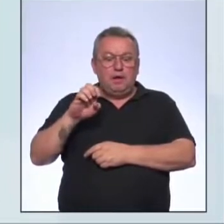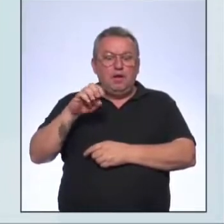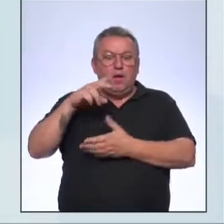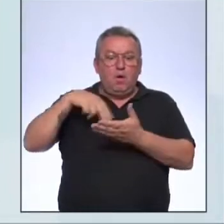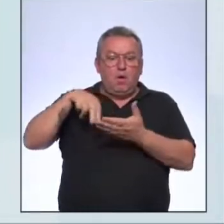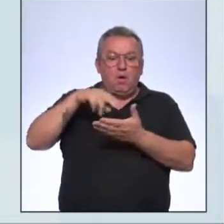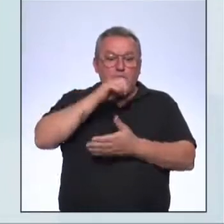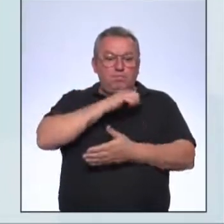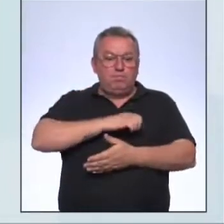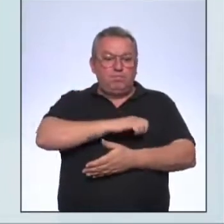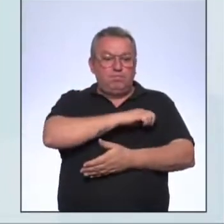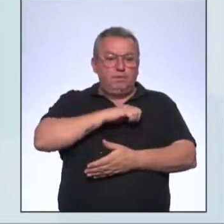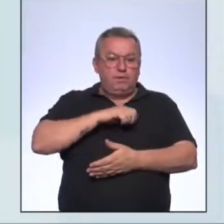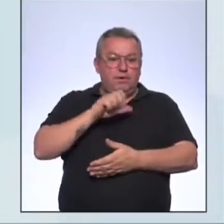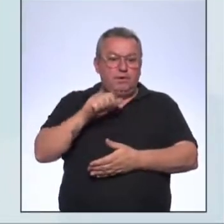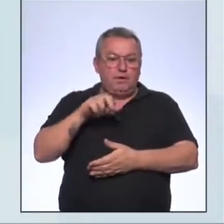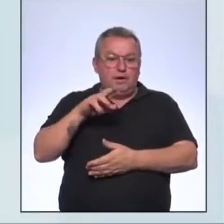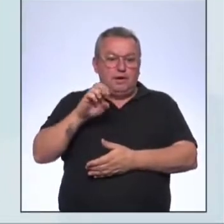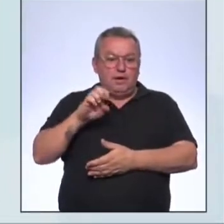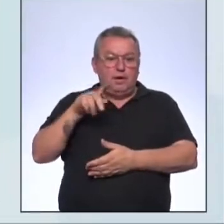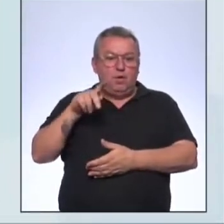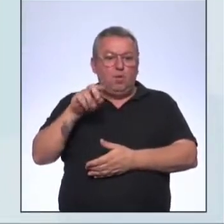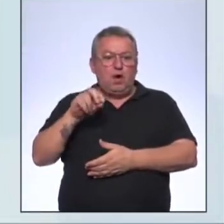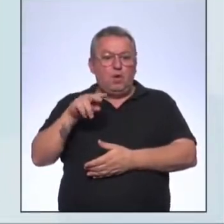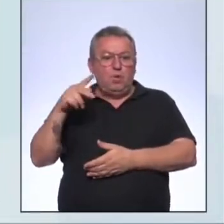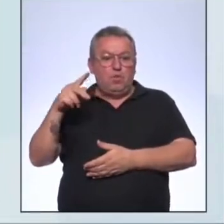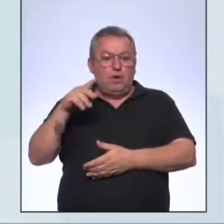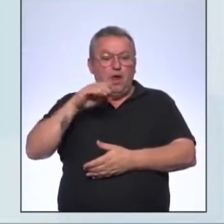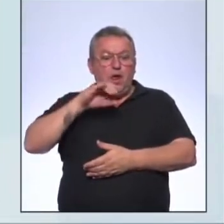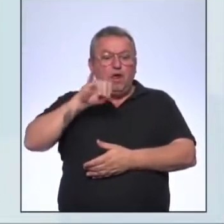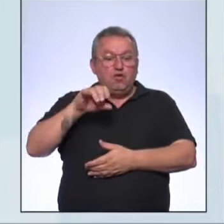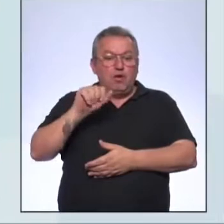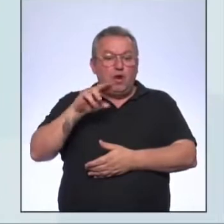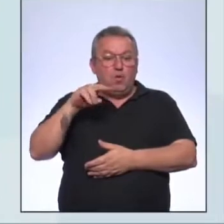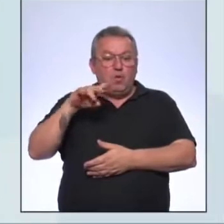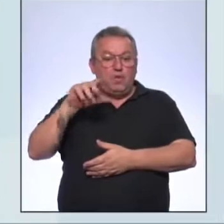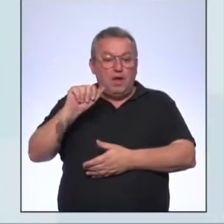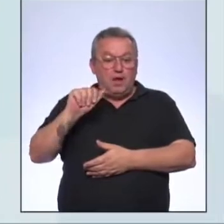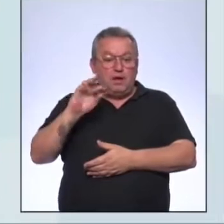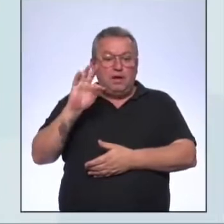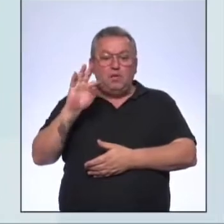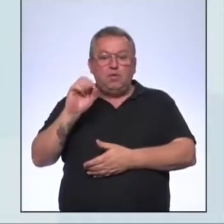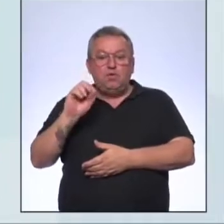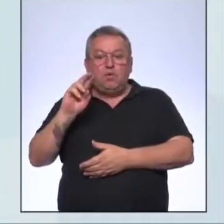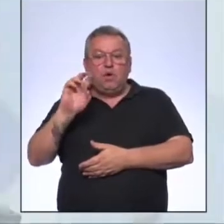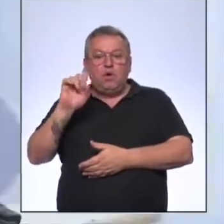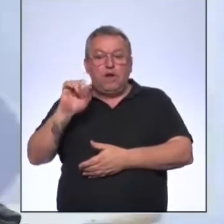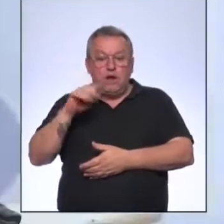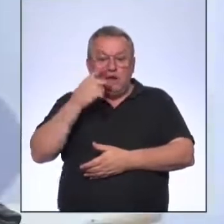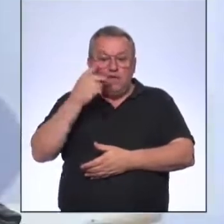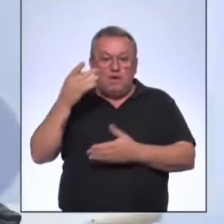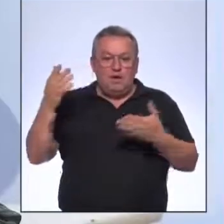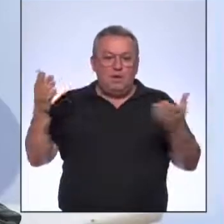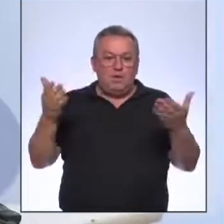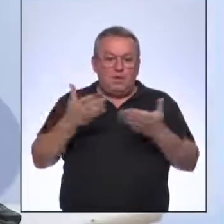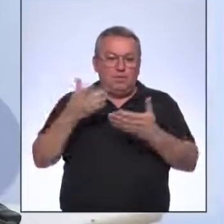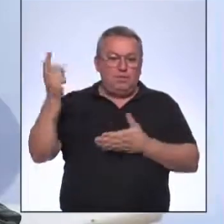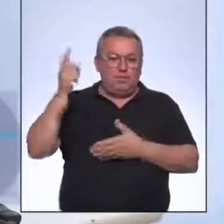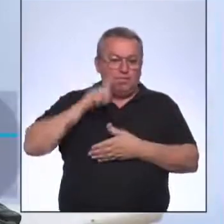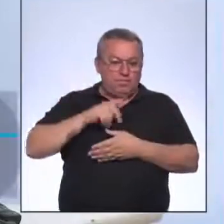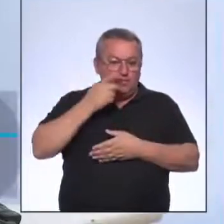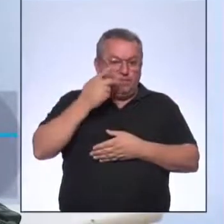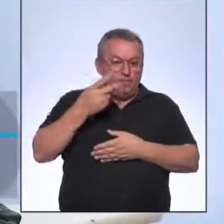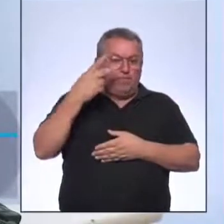Cruz. Sairê, quarupi, jacundá e a dança do toré, que foi o que eu falei agora. Você vê, eu consegui falar